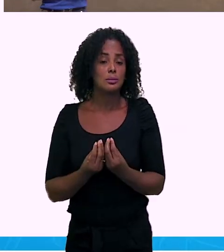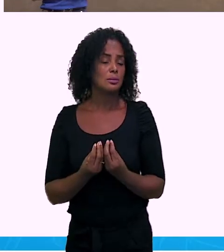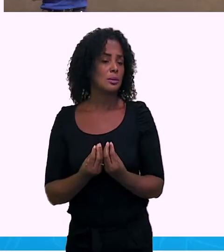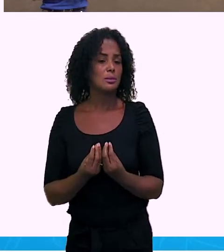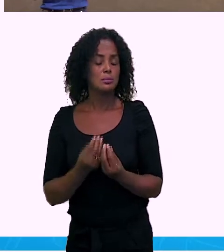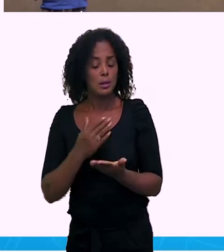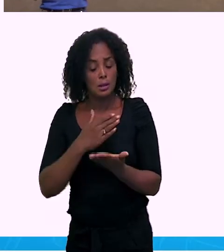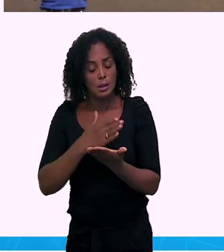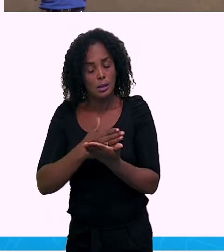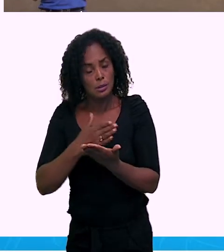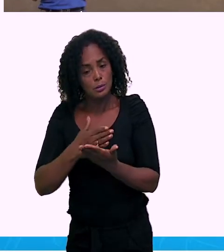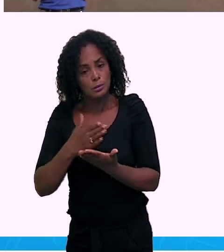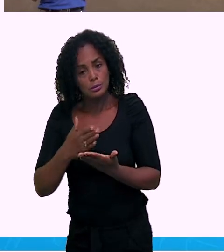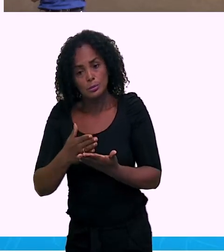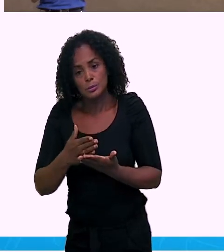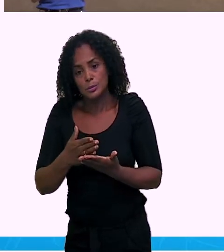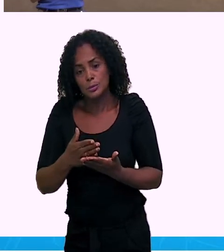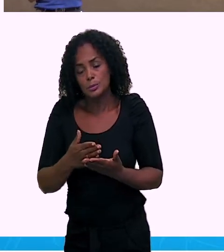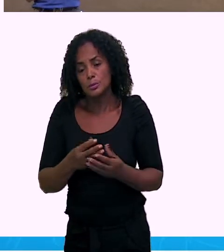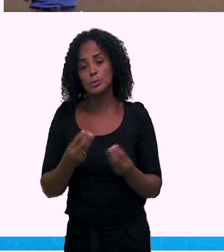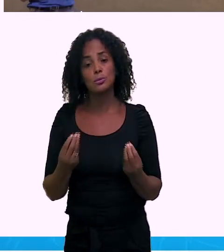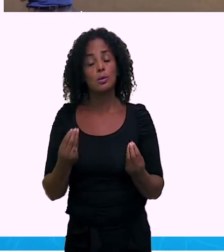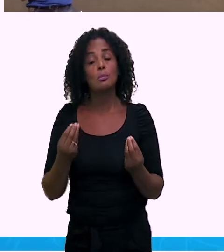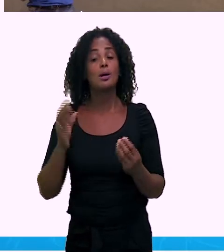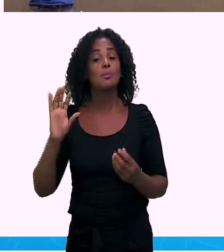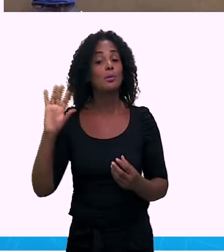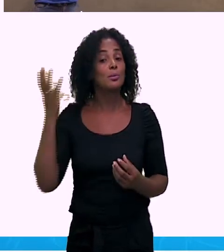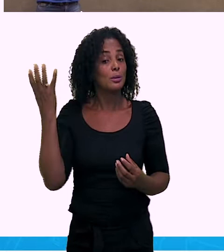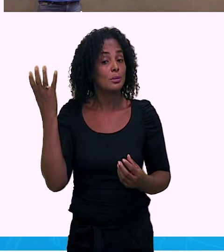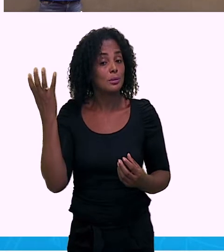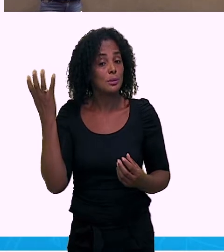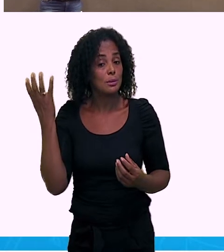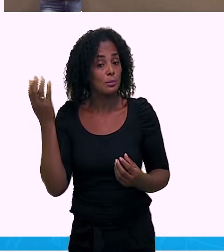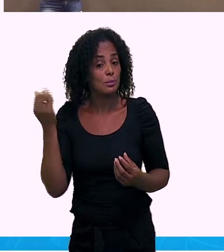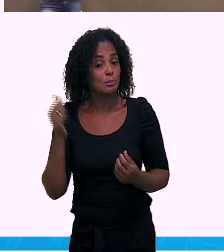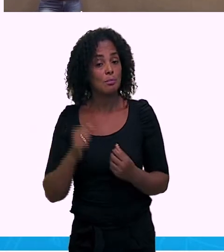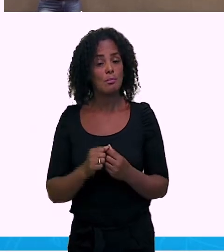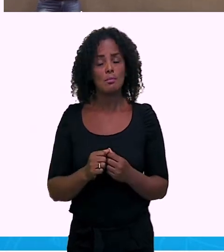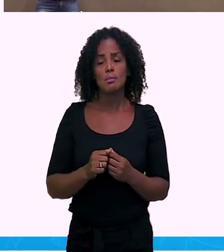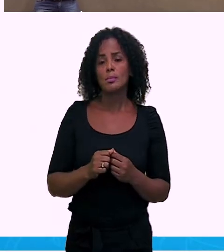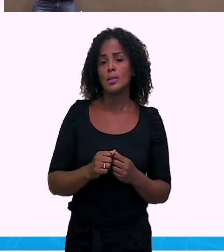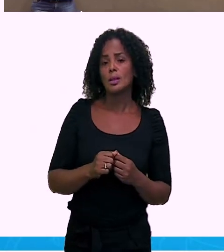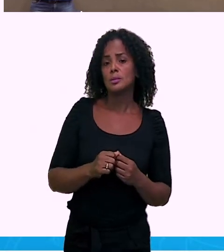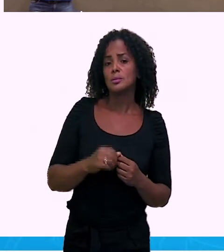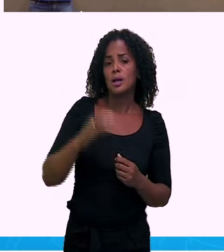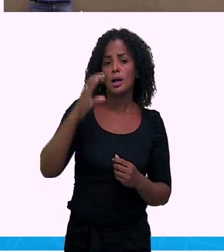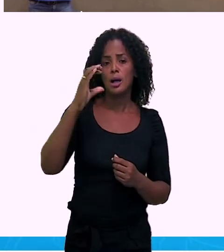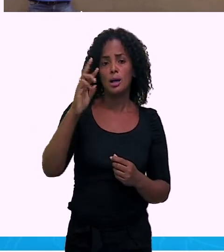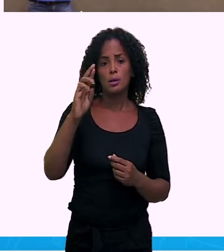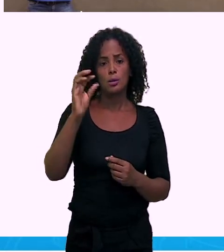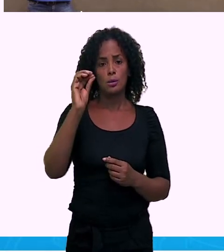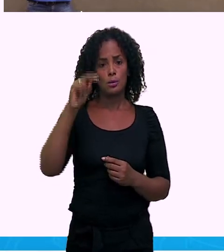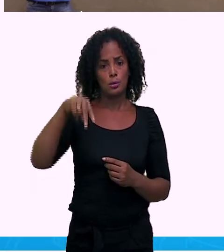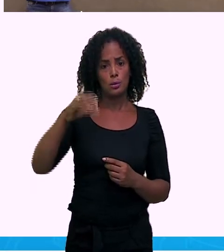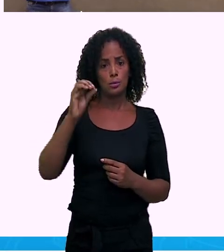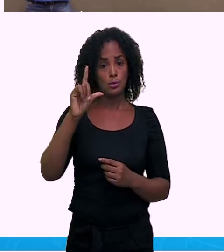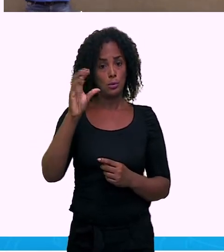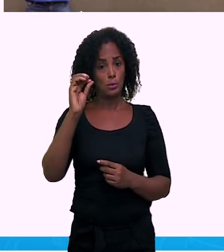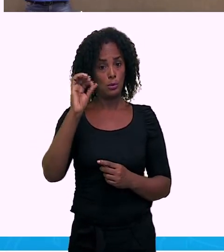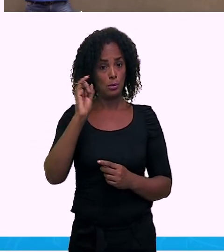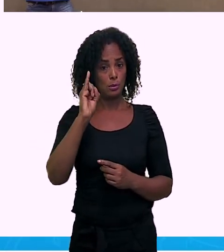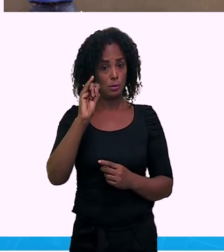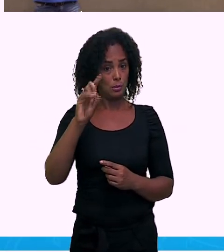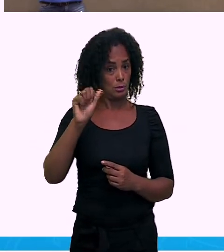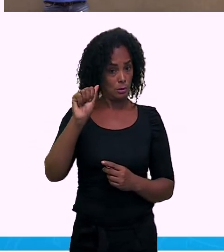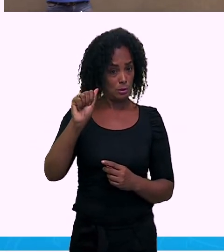a ordem da ocorrência dos fatos. Então, o que acontece? A cronologia é exatamente